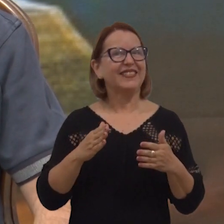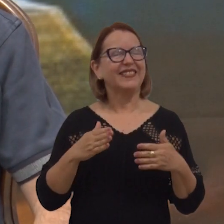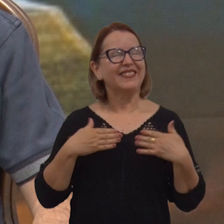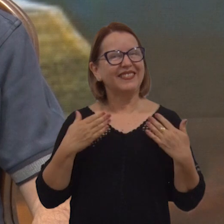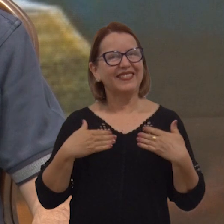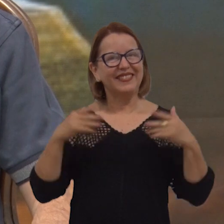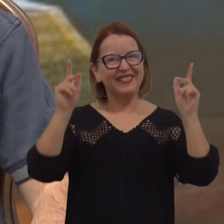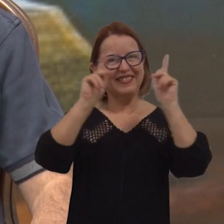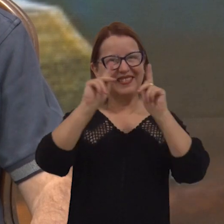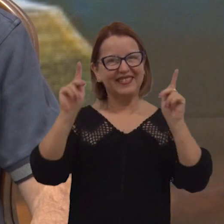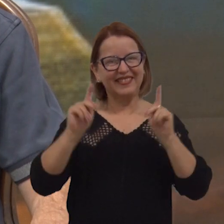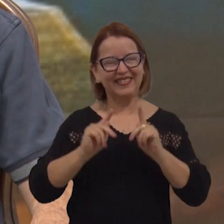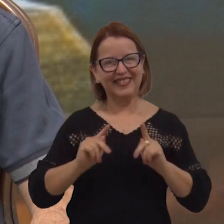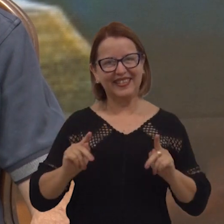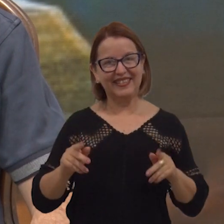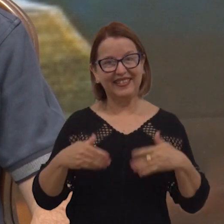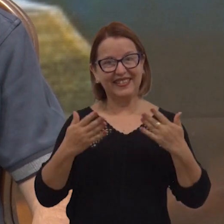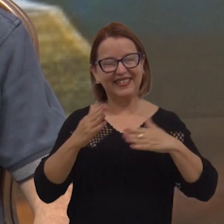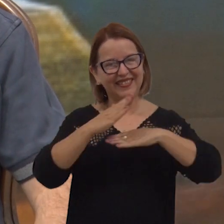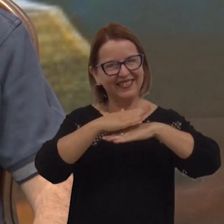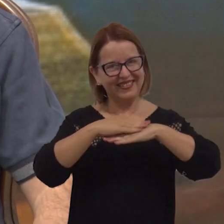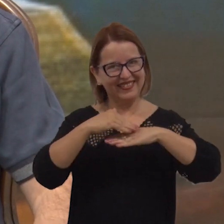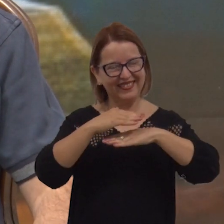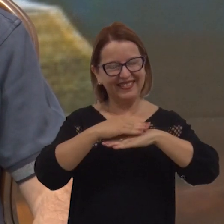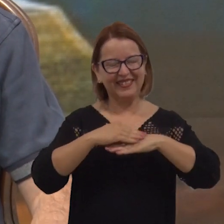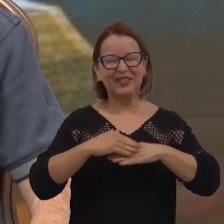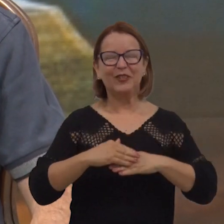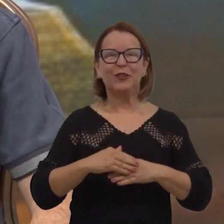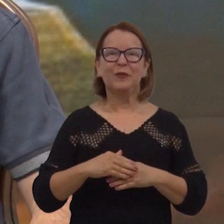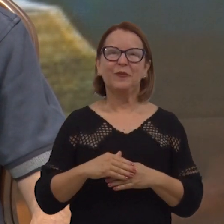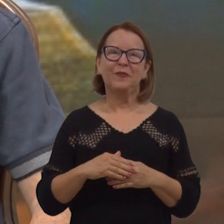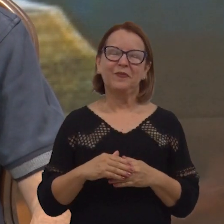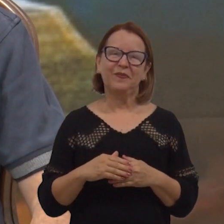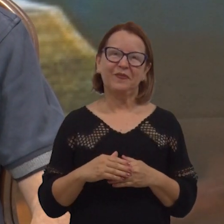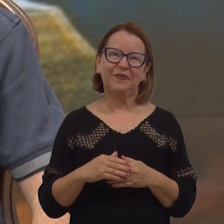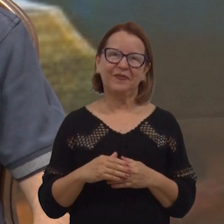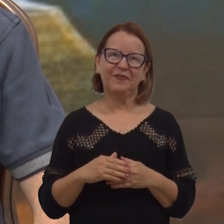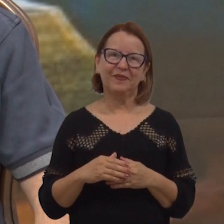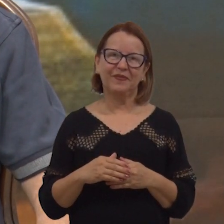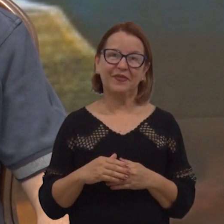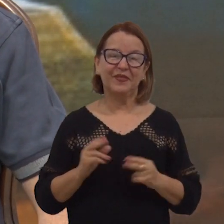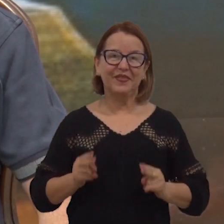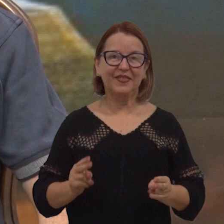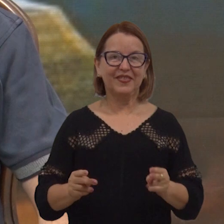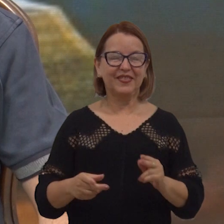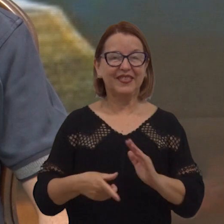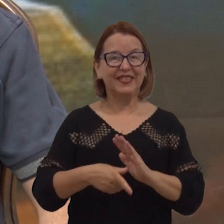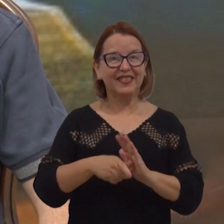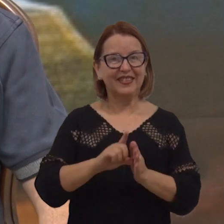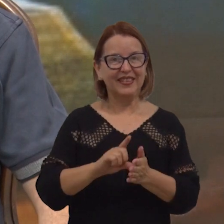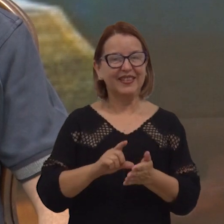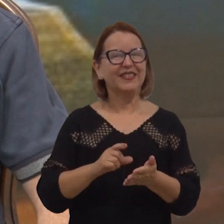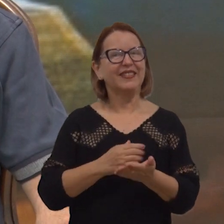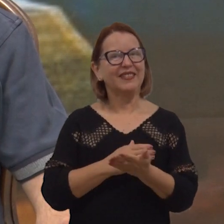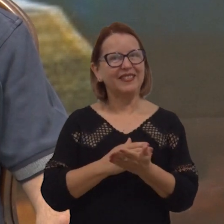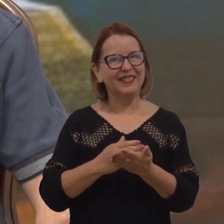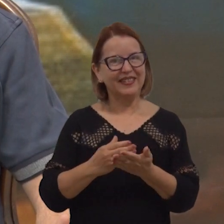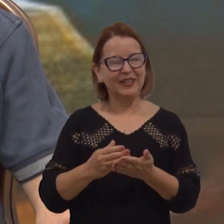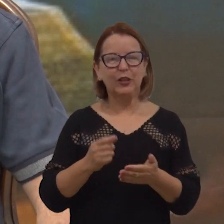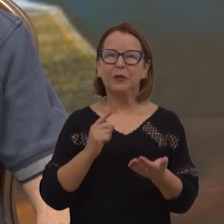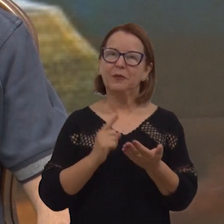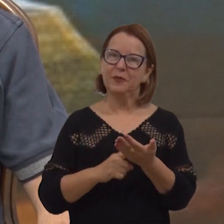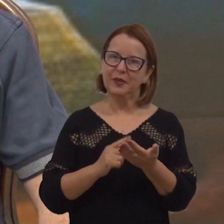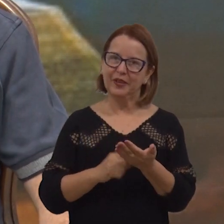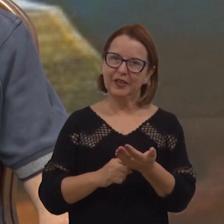alegria, paz, trazendo conforto. E nós sempre, antes de começarmos,